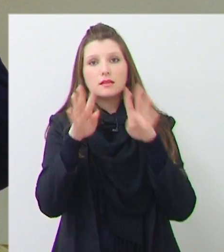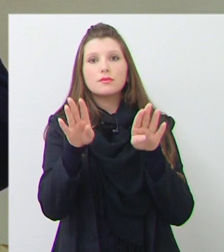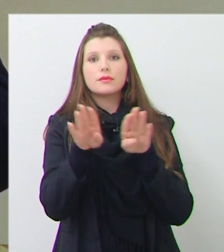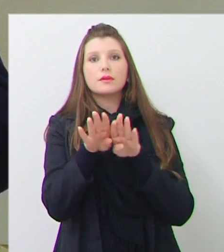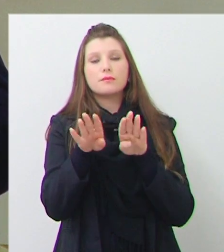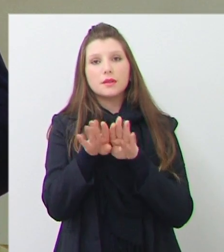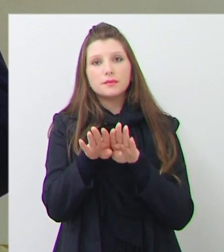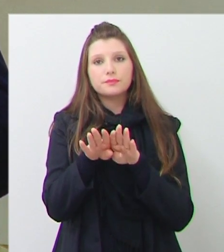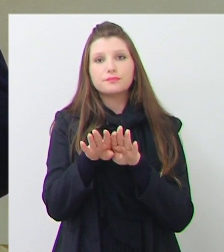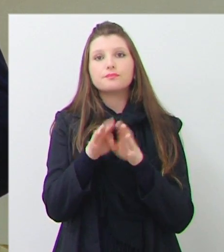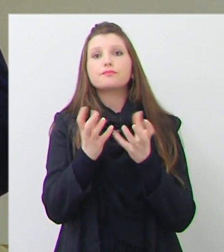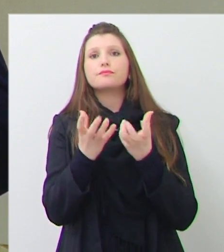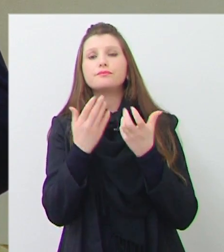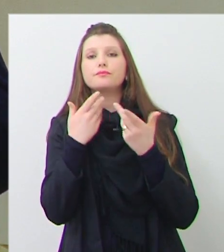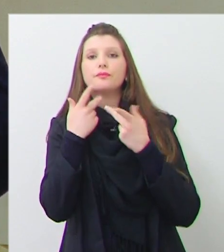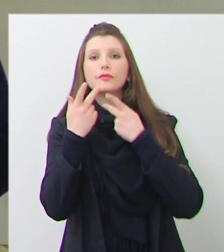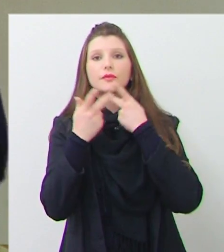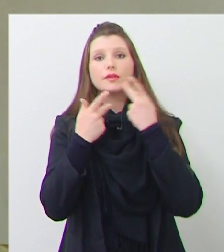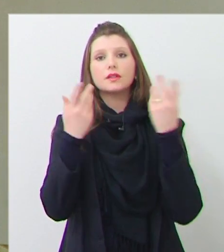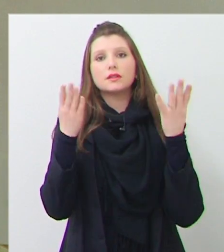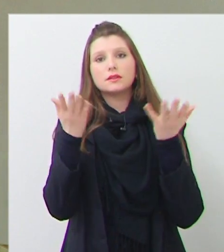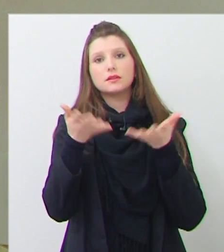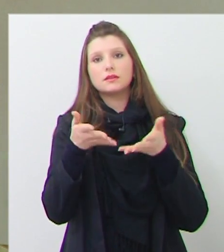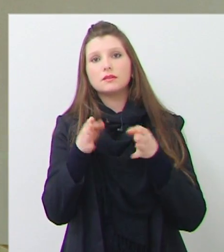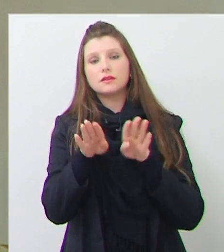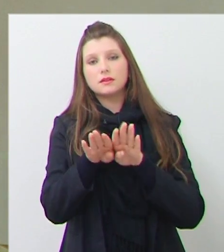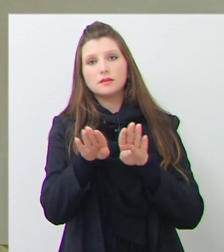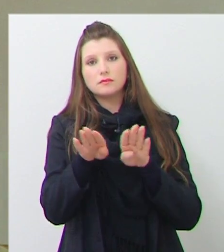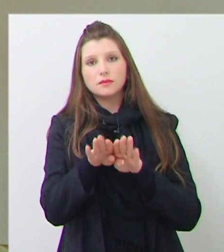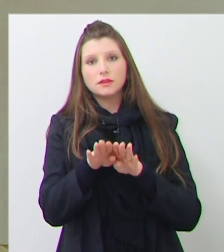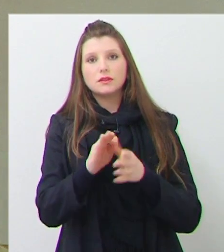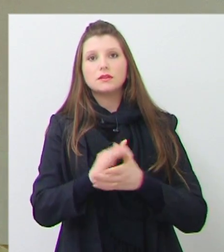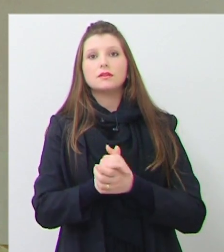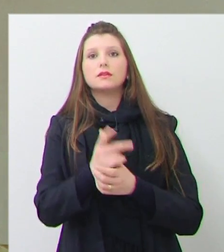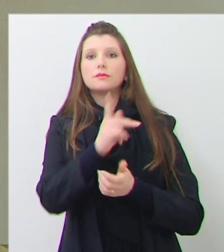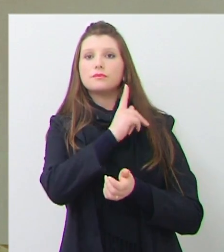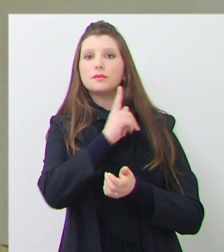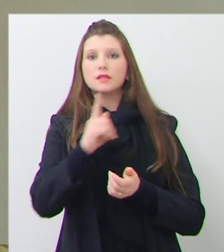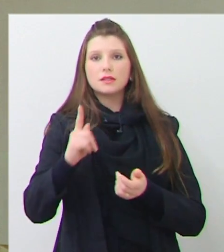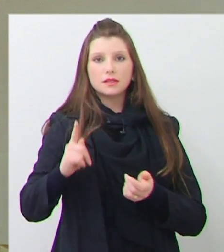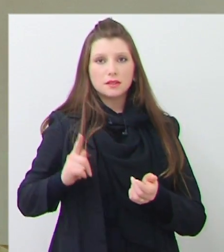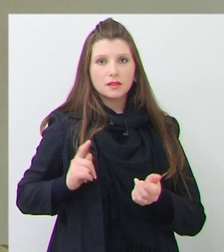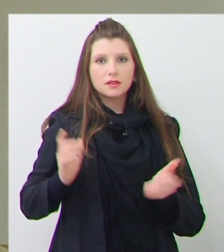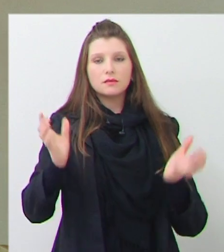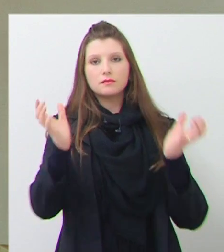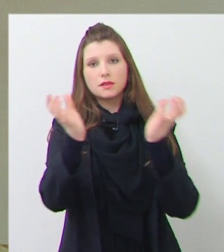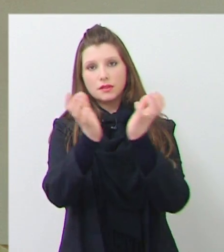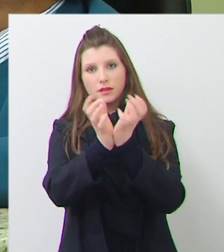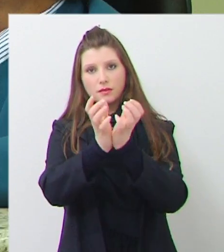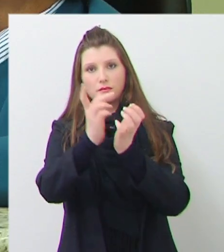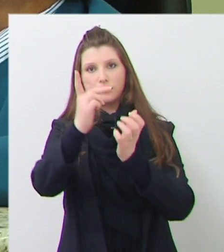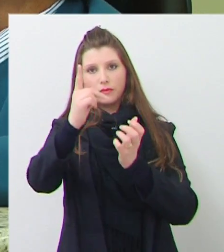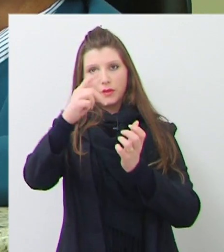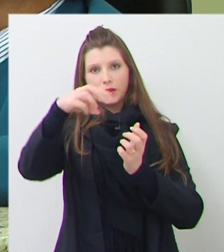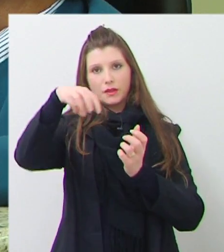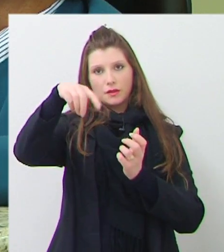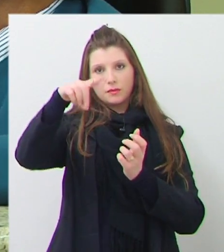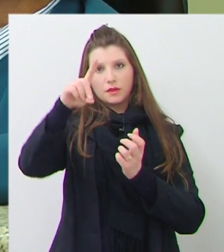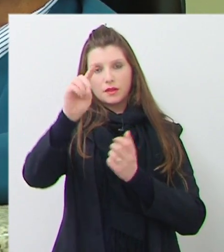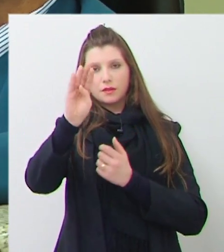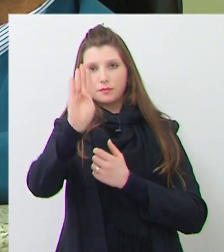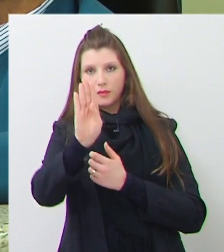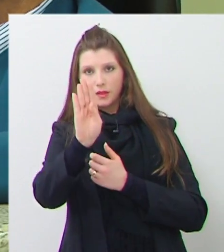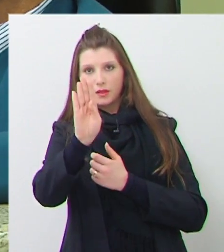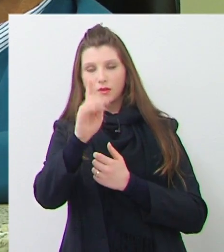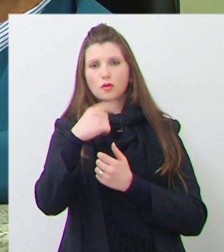também essa tribuna, agora falando na condução de presidente do partido do PMDB de Criciúma. Hoje eu vi